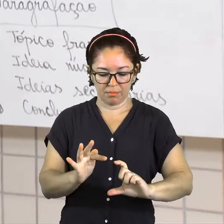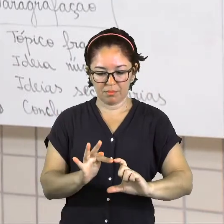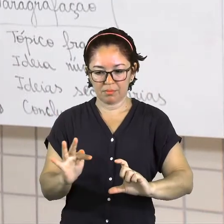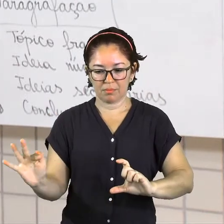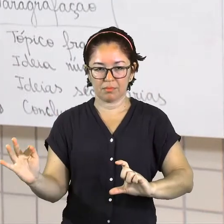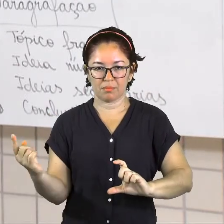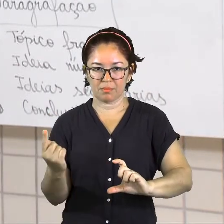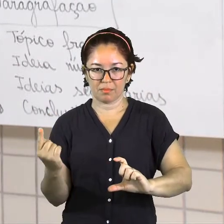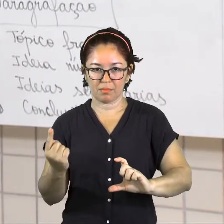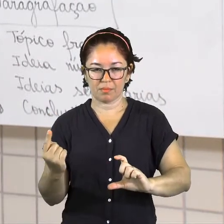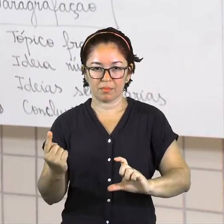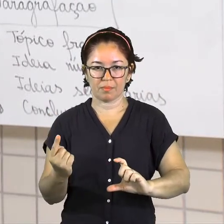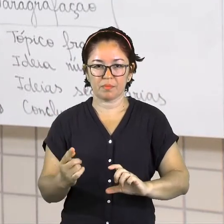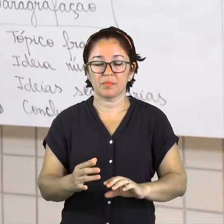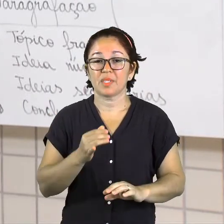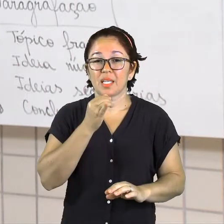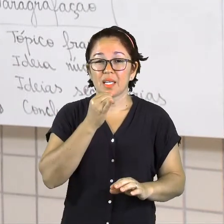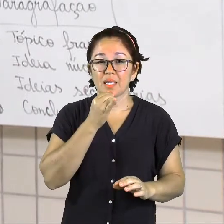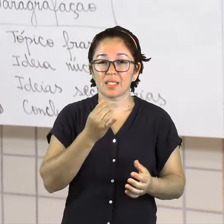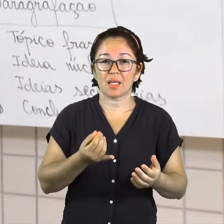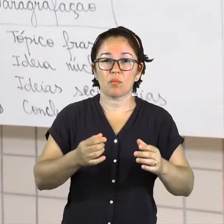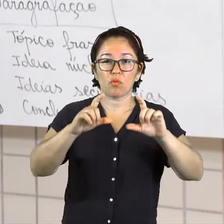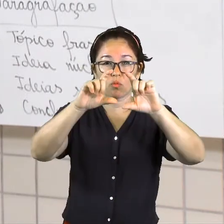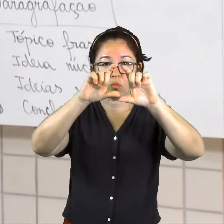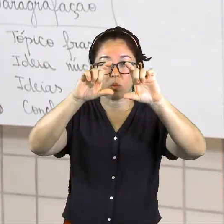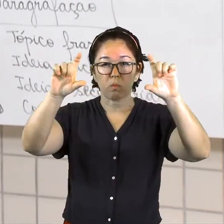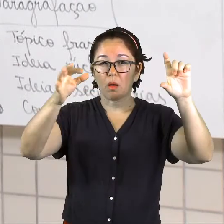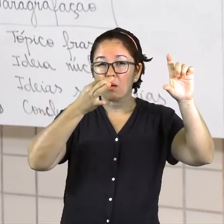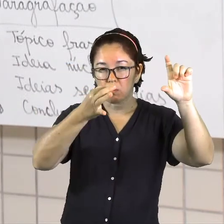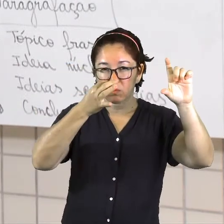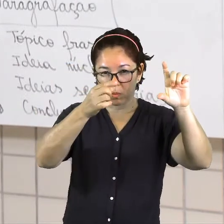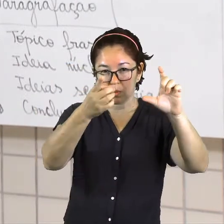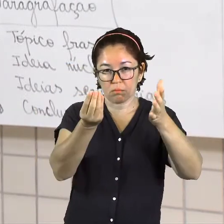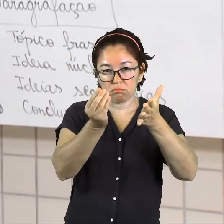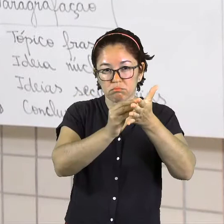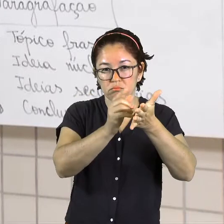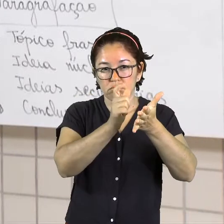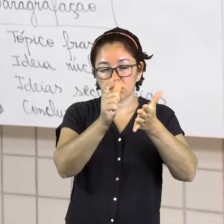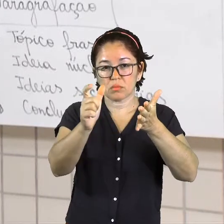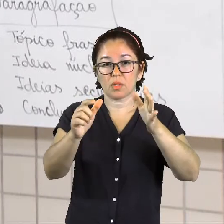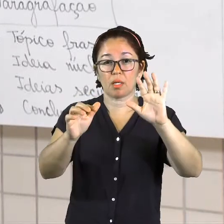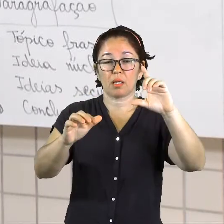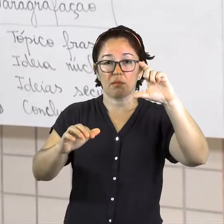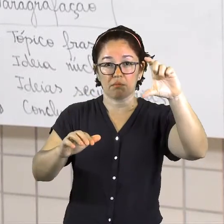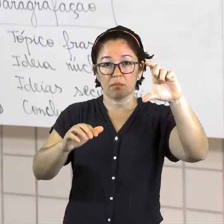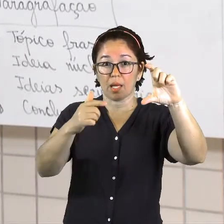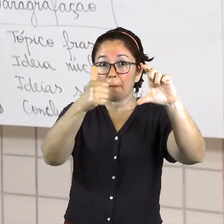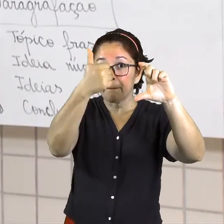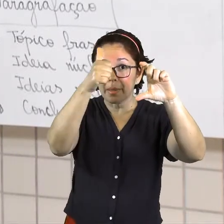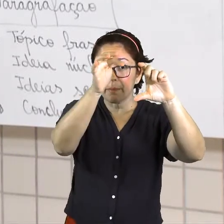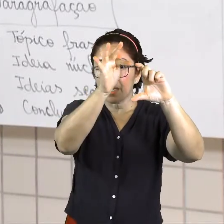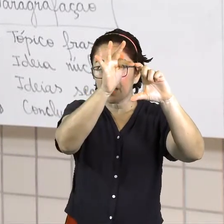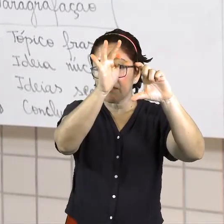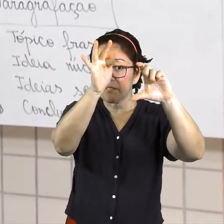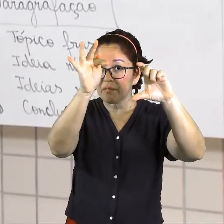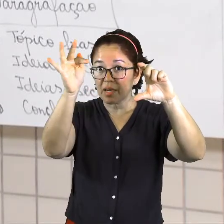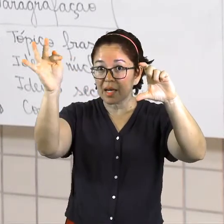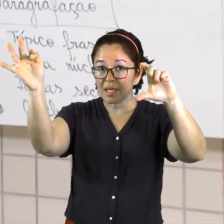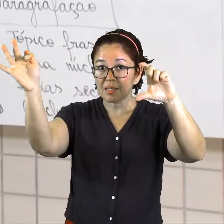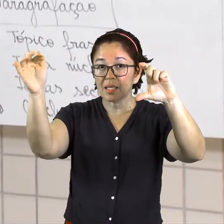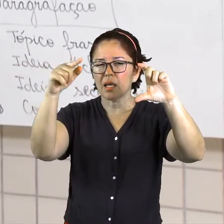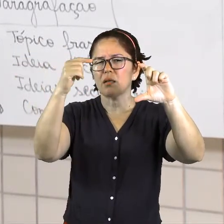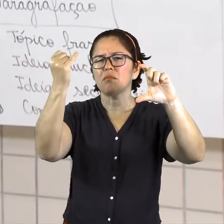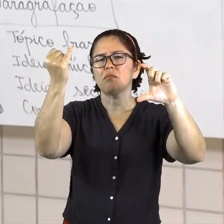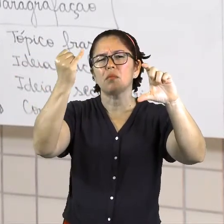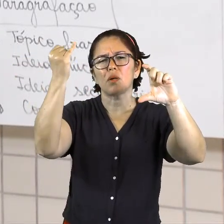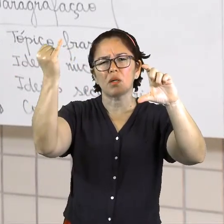parágrafo argumentativo dentro do texto, você vai ter uma frase inicial que vai resumir a ideia, toda a